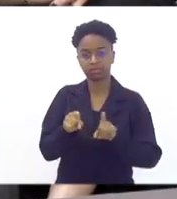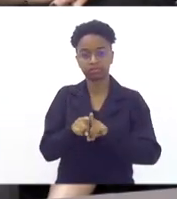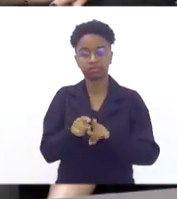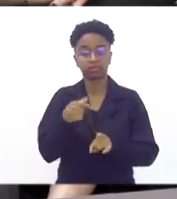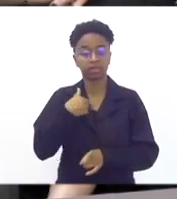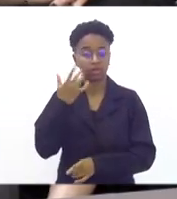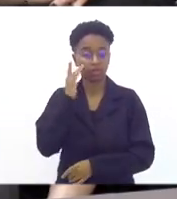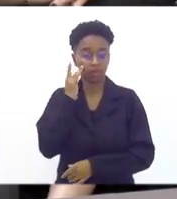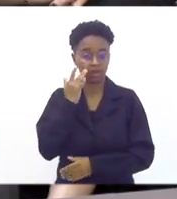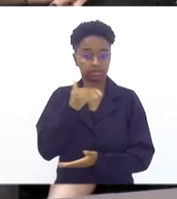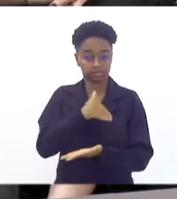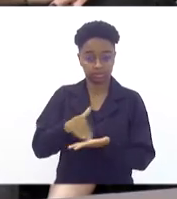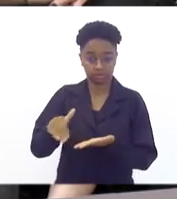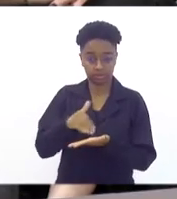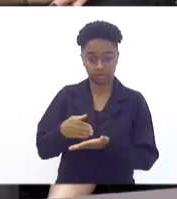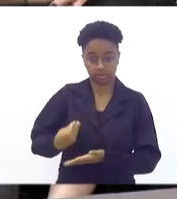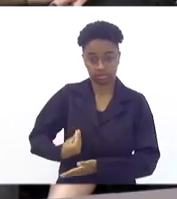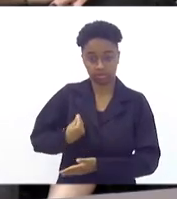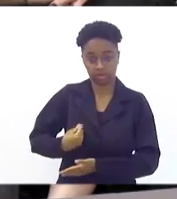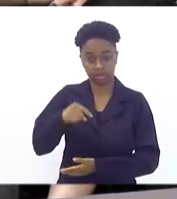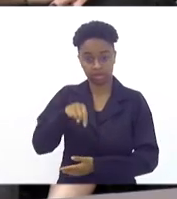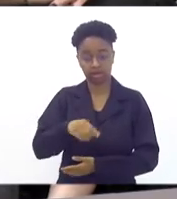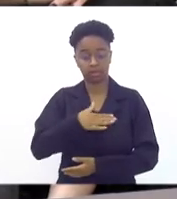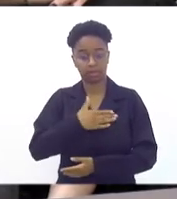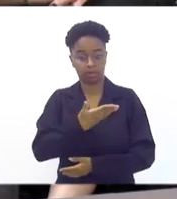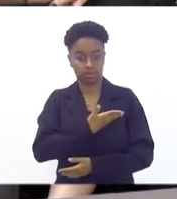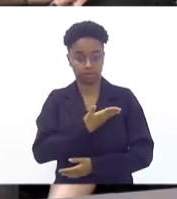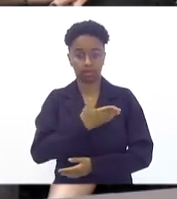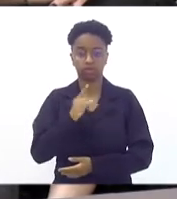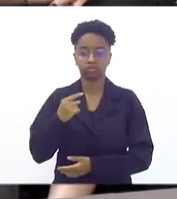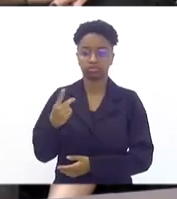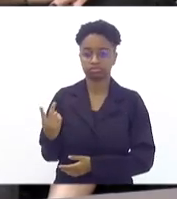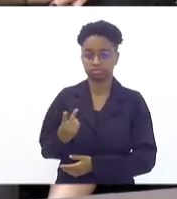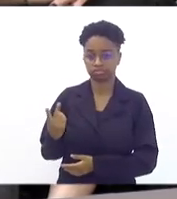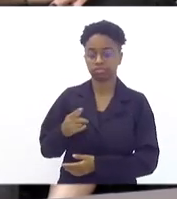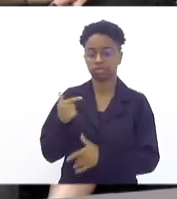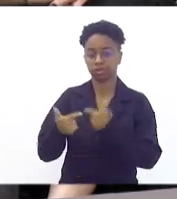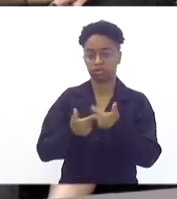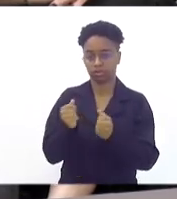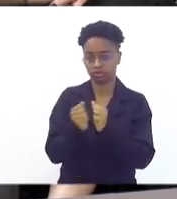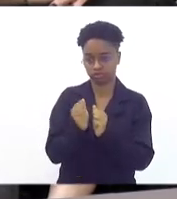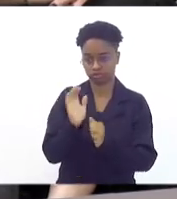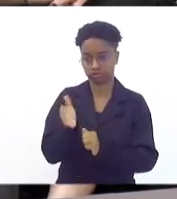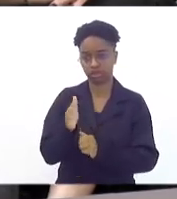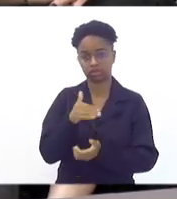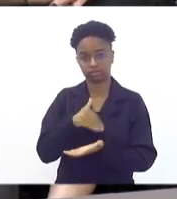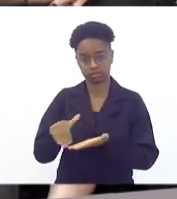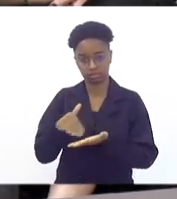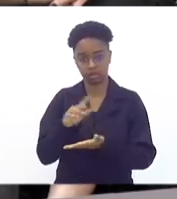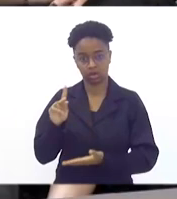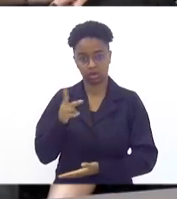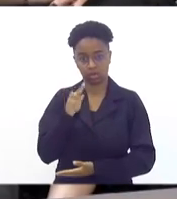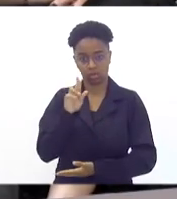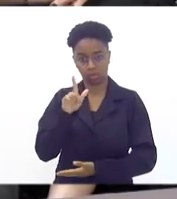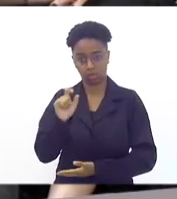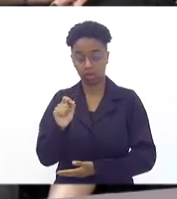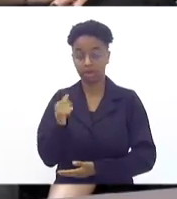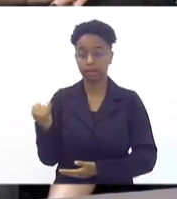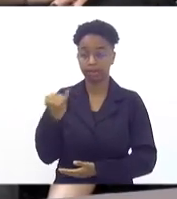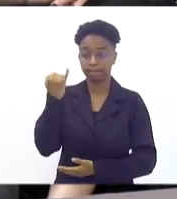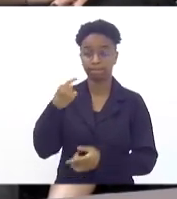do excelentíssimo secretário aqui meu amigo já advogamo juntos secretário foi importante